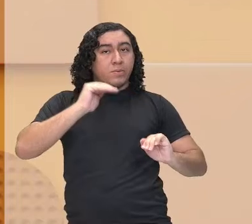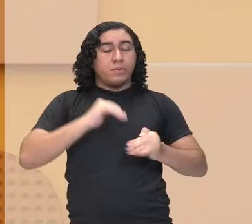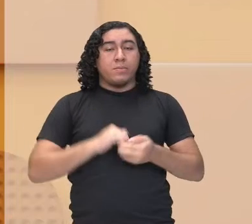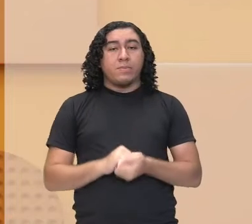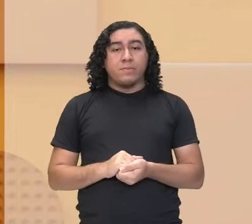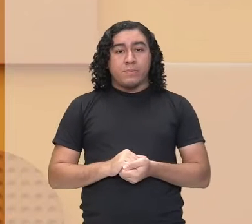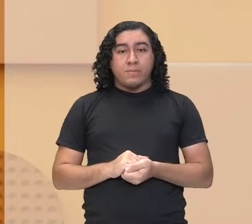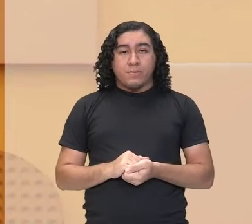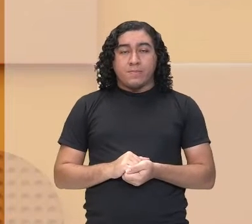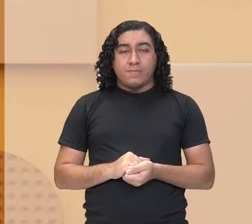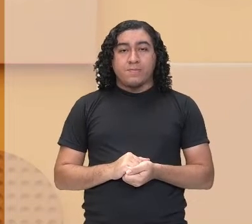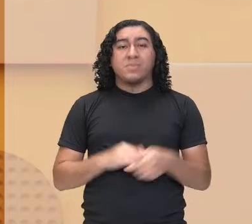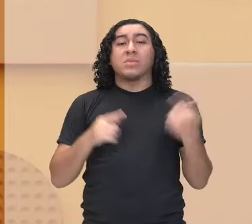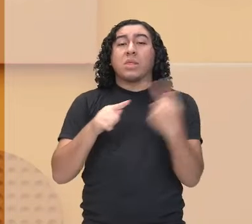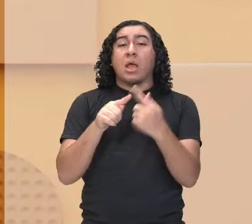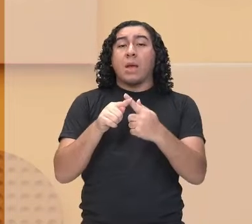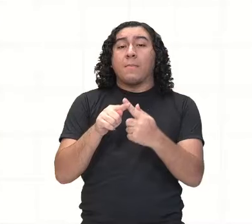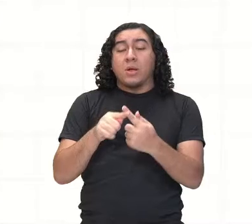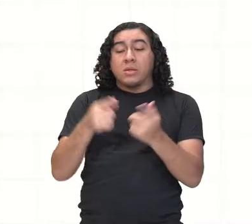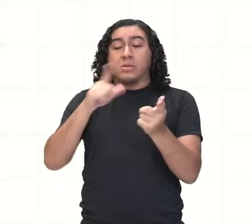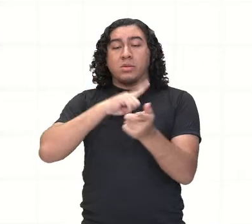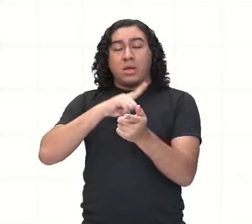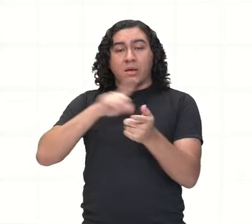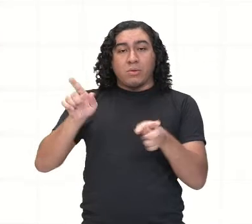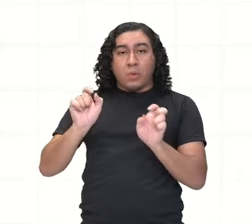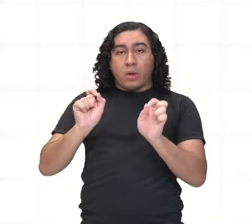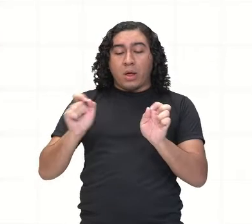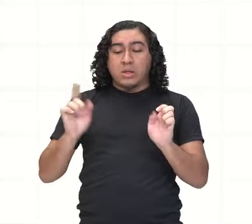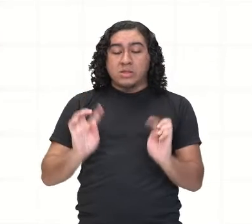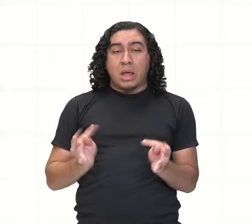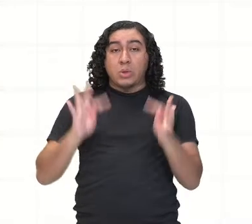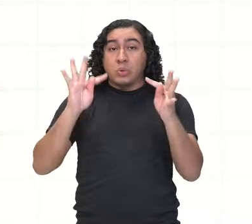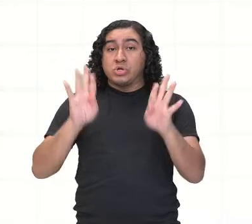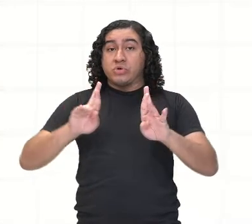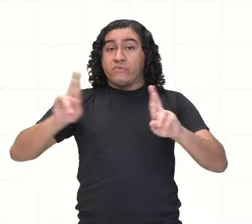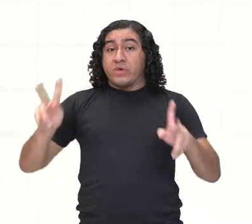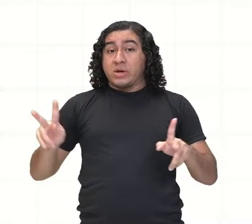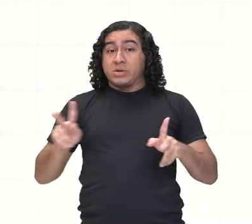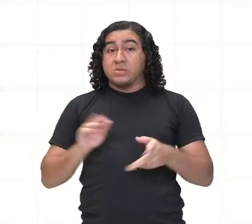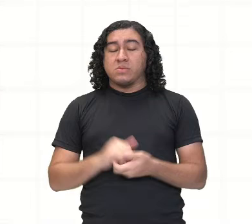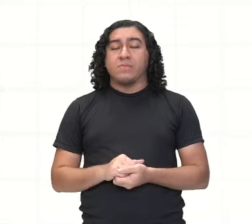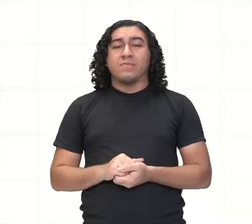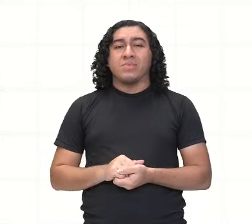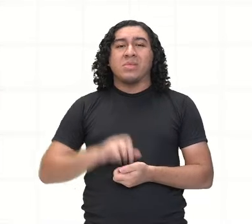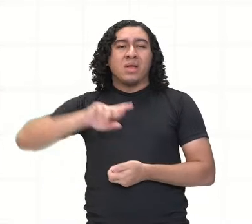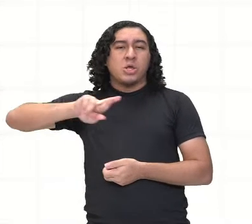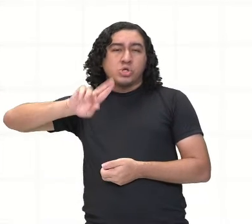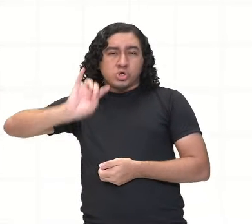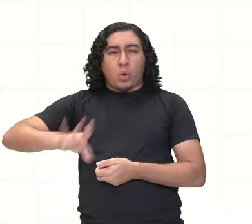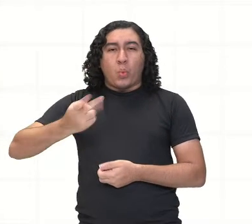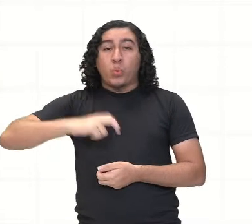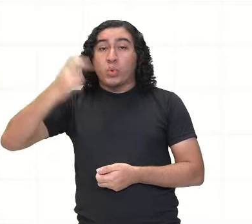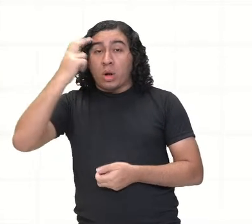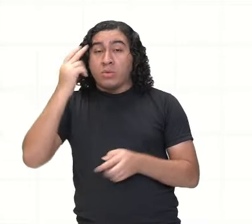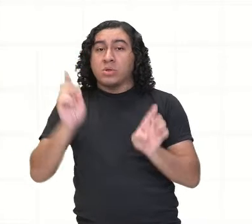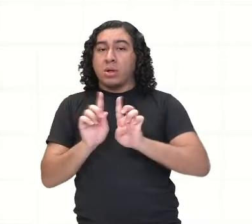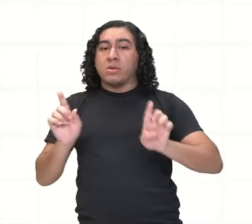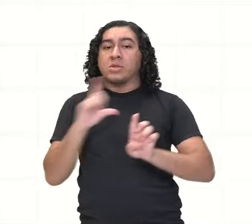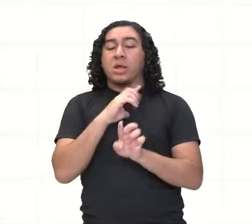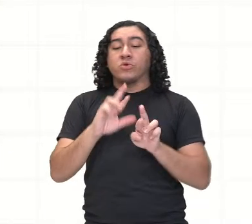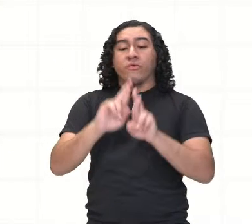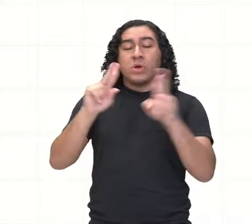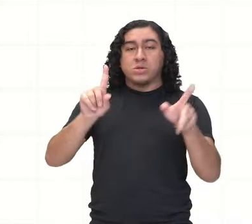ali as diferenças tecnológicas, e aí a gente volta aqui para o nosso texto. A gente não tem somente essas diferenças culturais, temos as